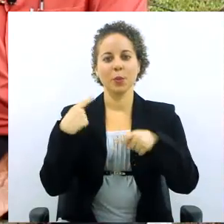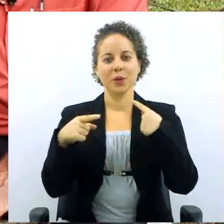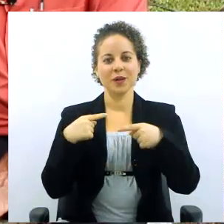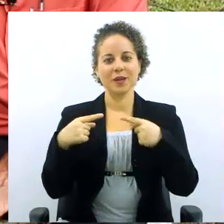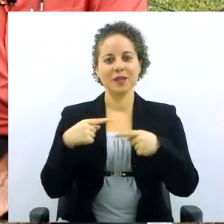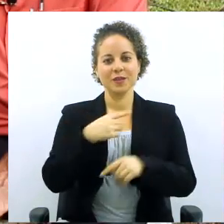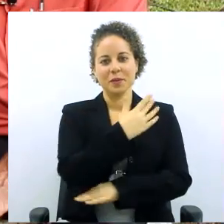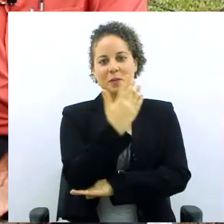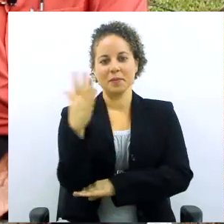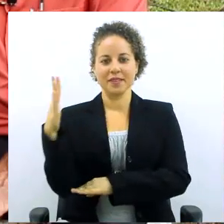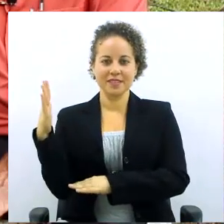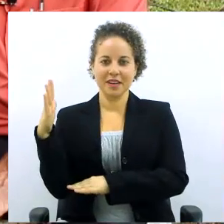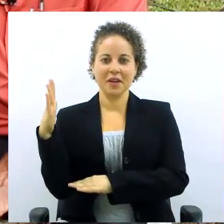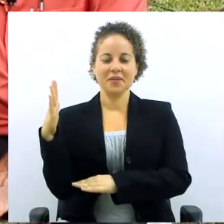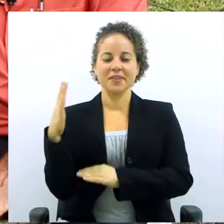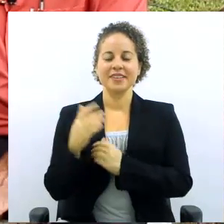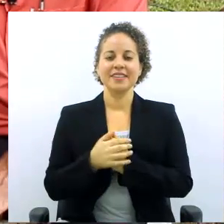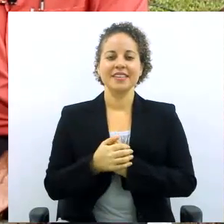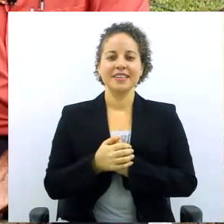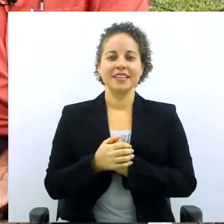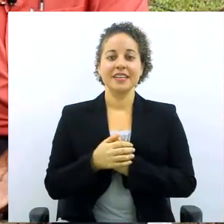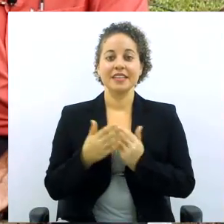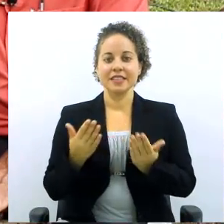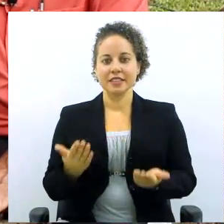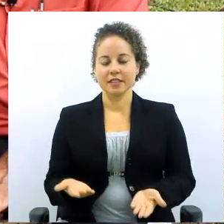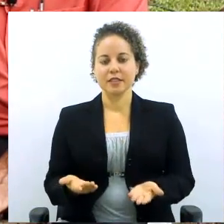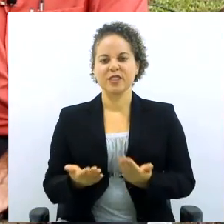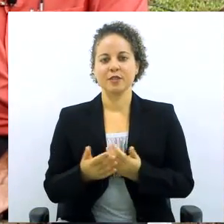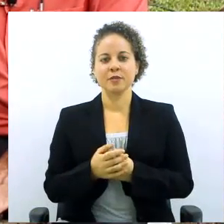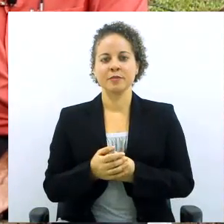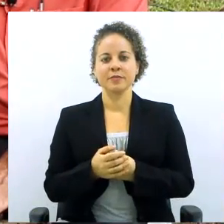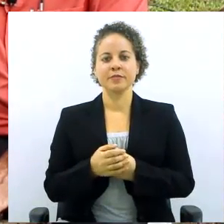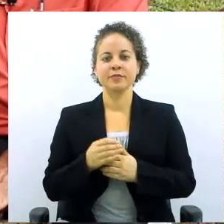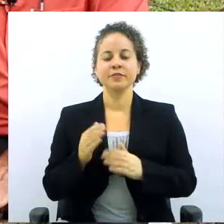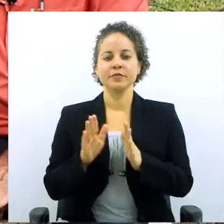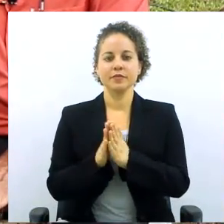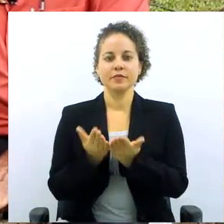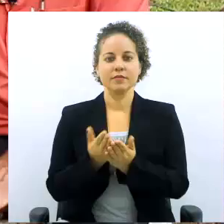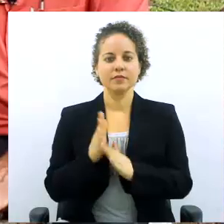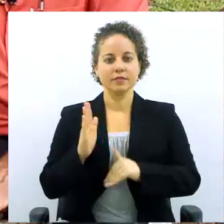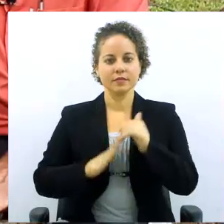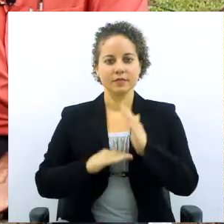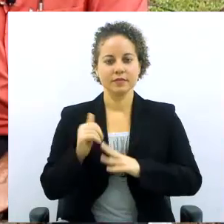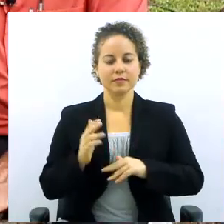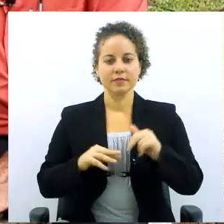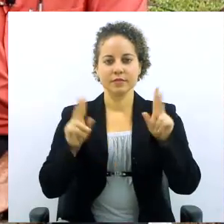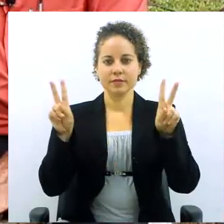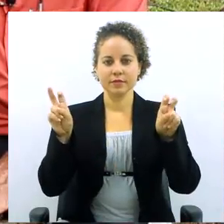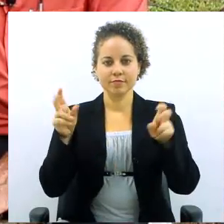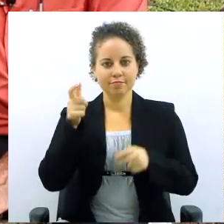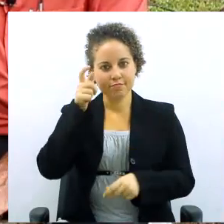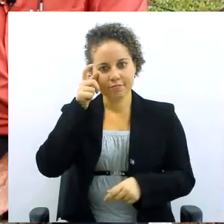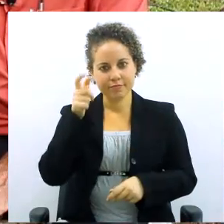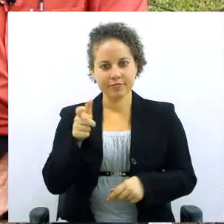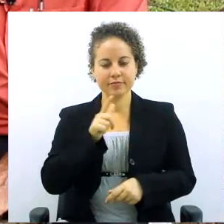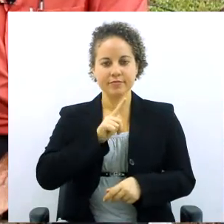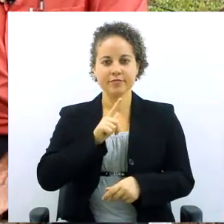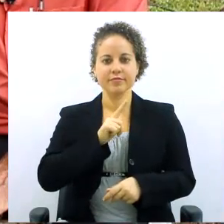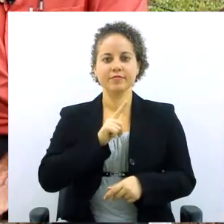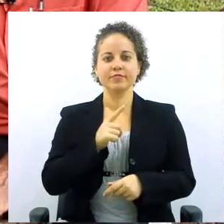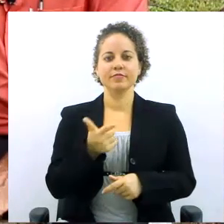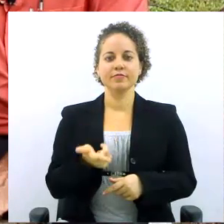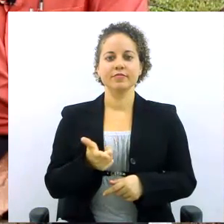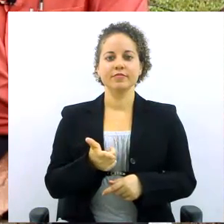ser tratado, né? E durante o transcorrer do nosso caderno de competência, nós tocamos em alguns temas interessantes, entre os